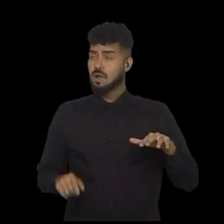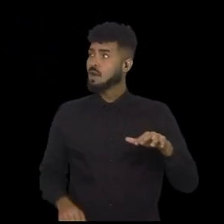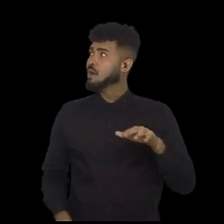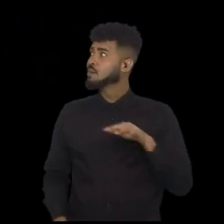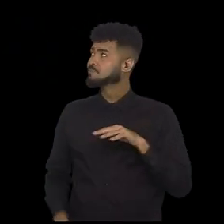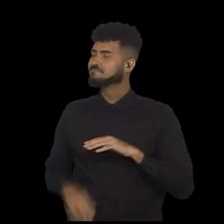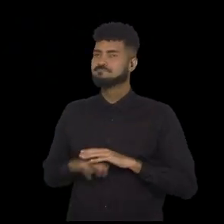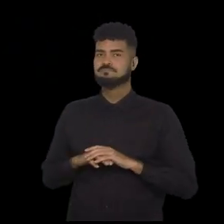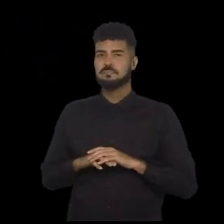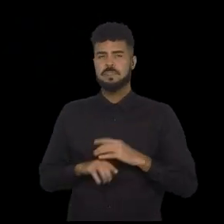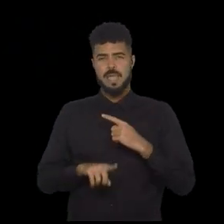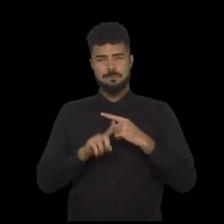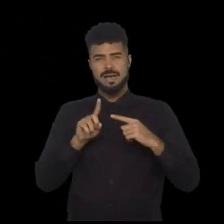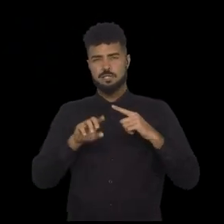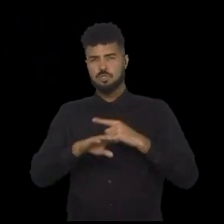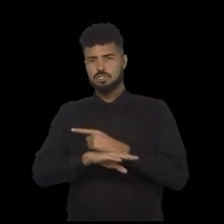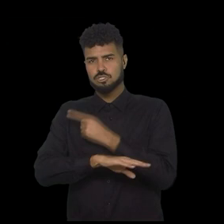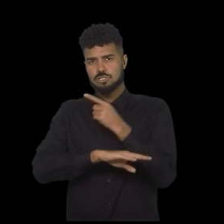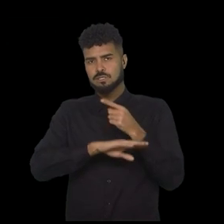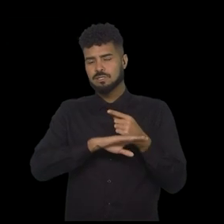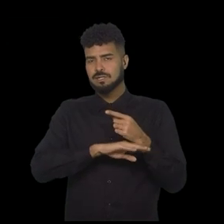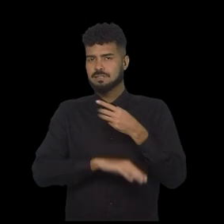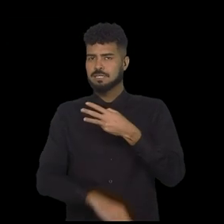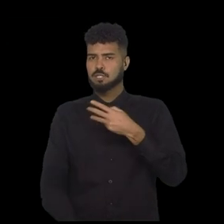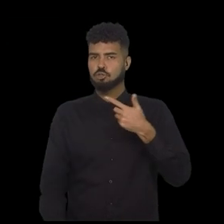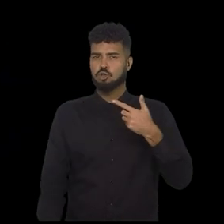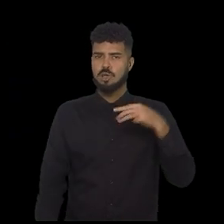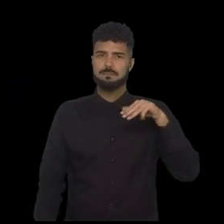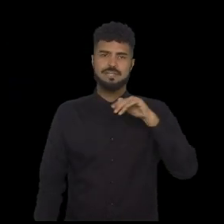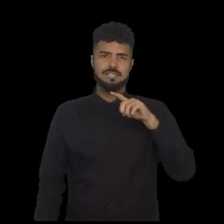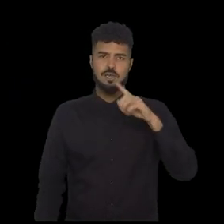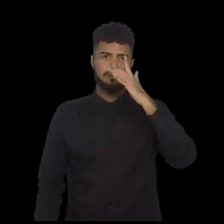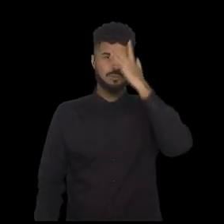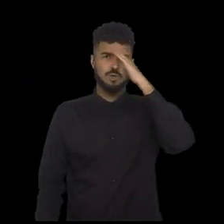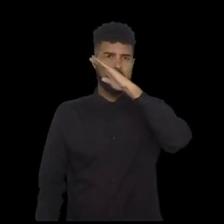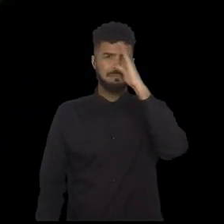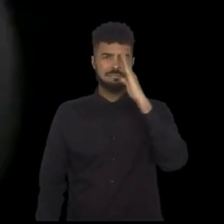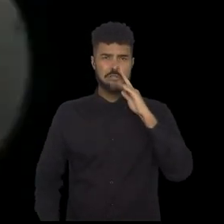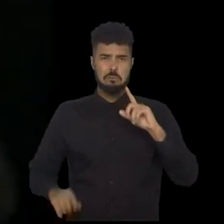Prato do dia de 32 milhões de brasileiros.